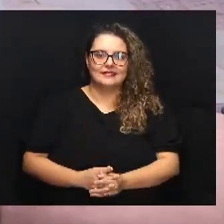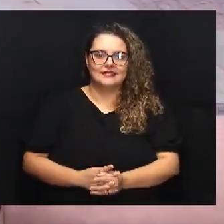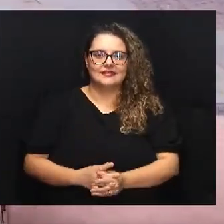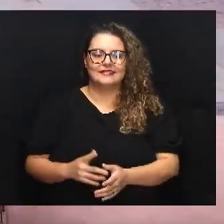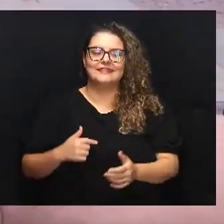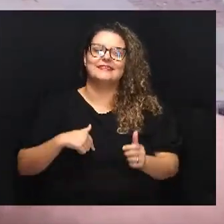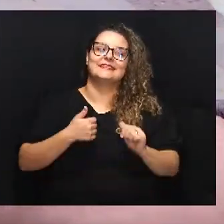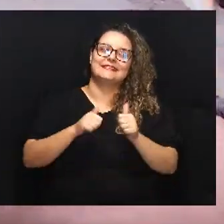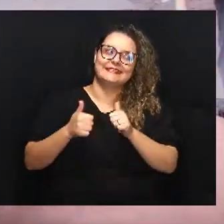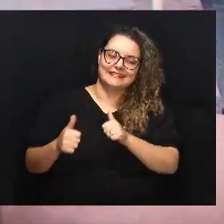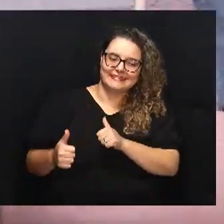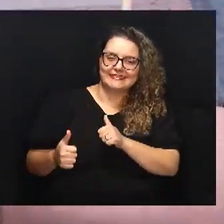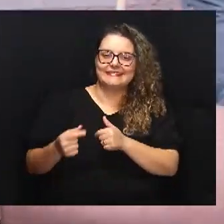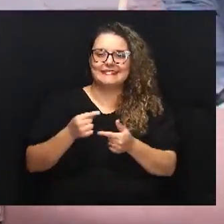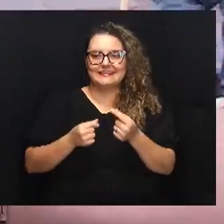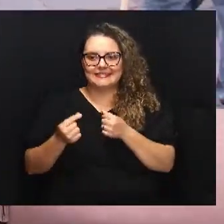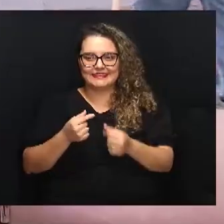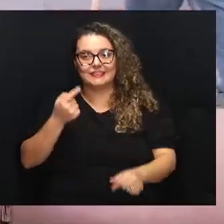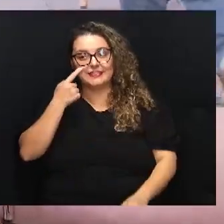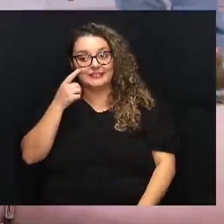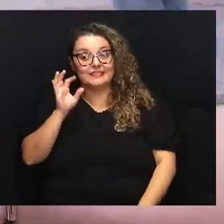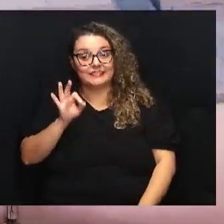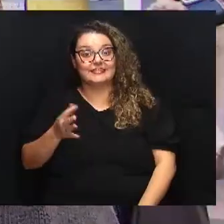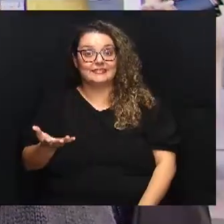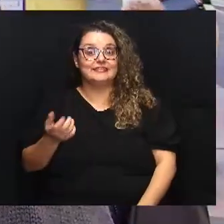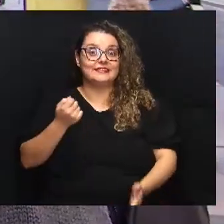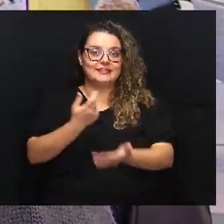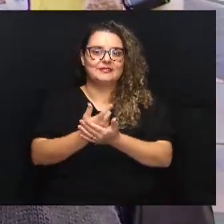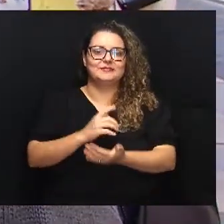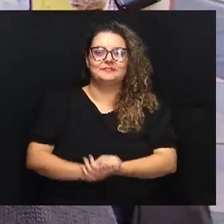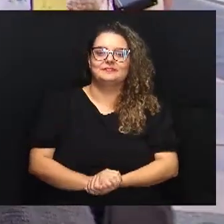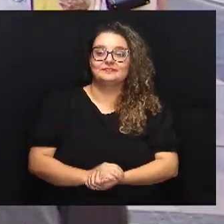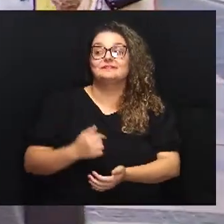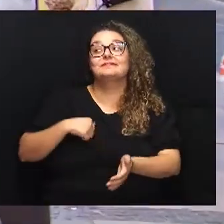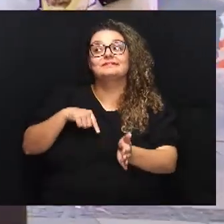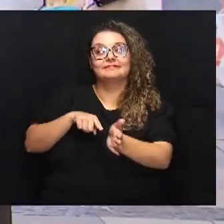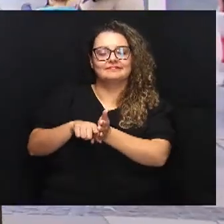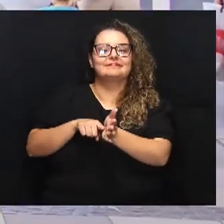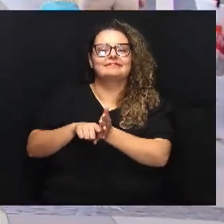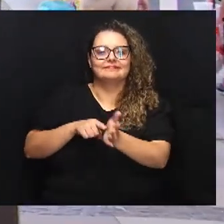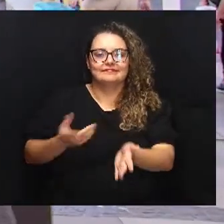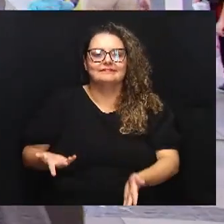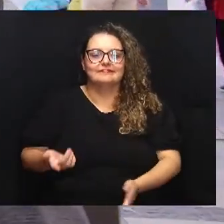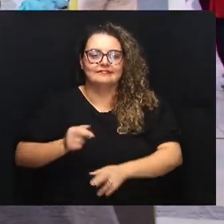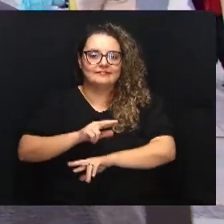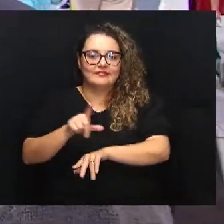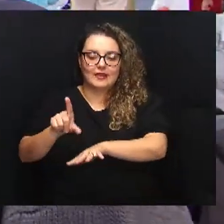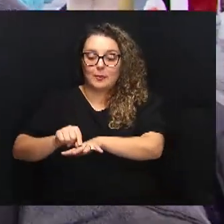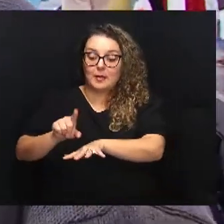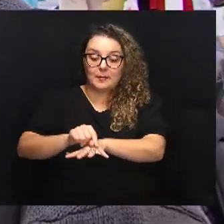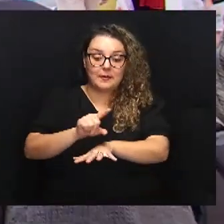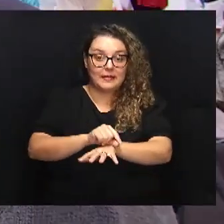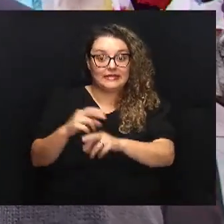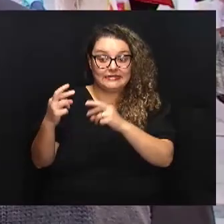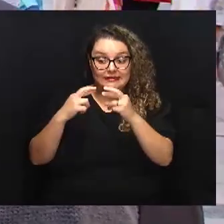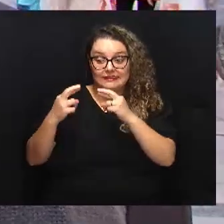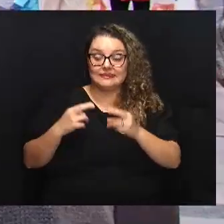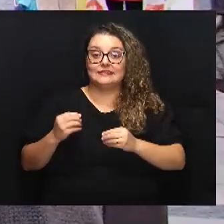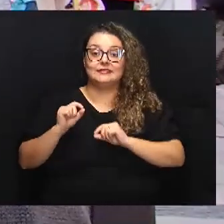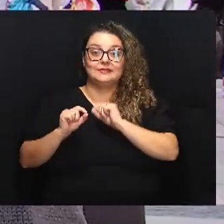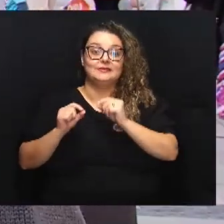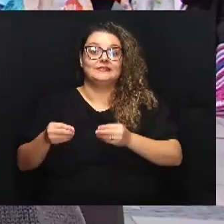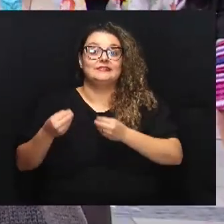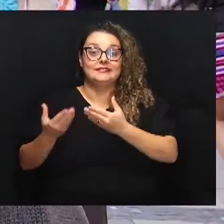avaliando ainda os preços para ver direitinho, né, e comprar. Estou pesquisando muitas opções, né, analisando bem o que eu posso dar para